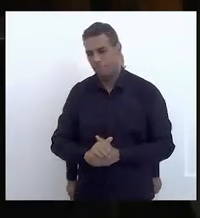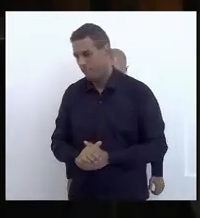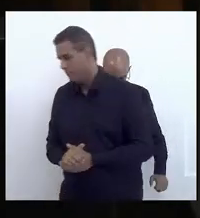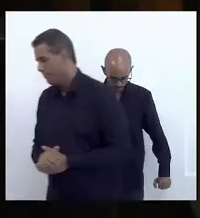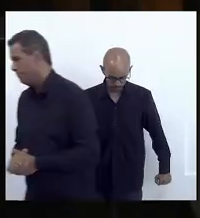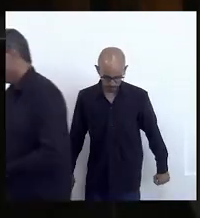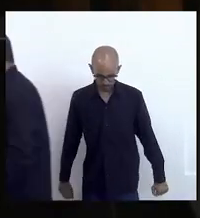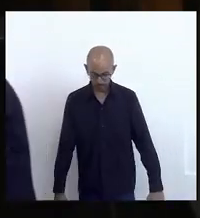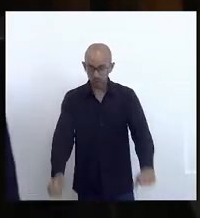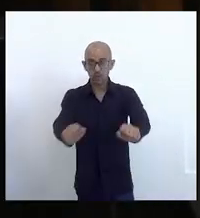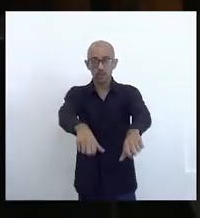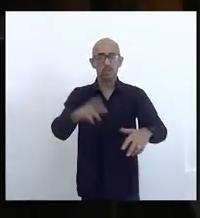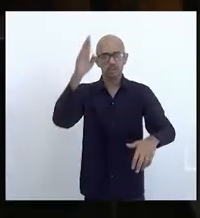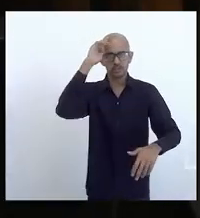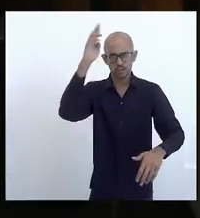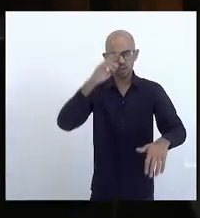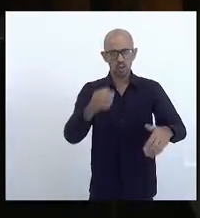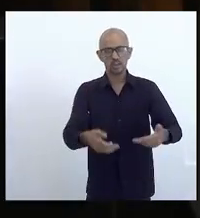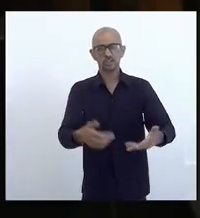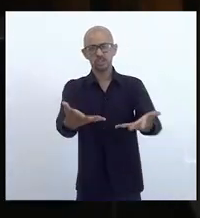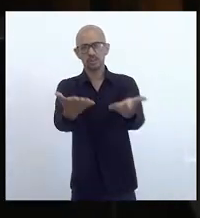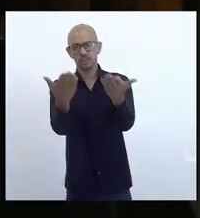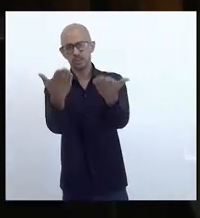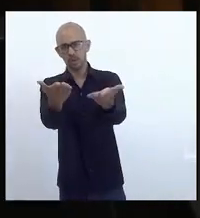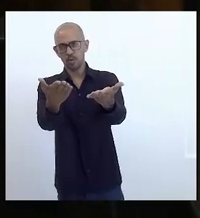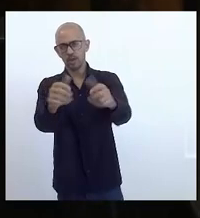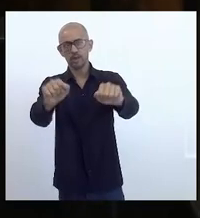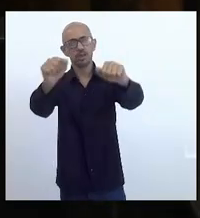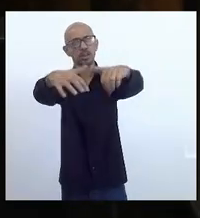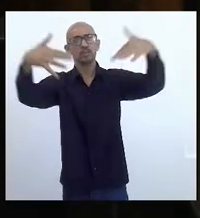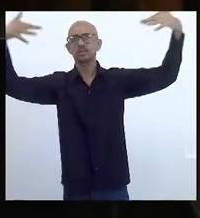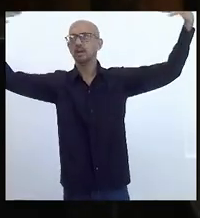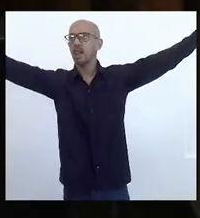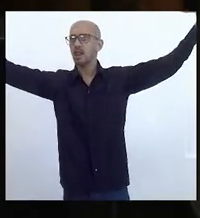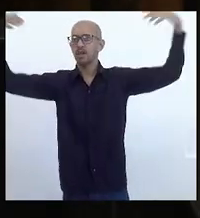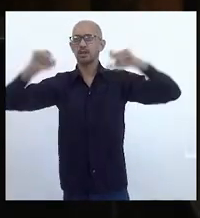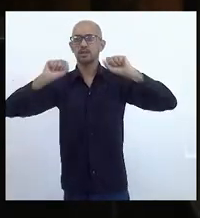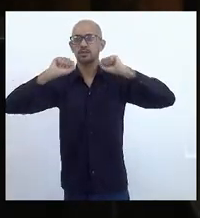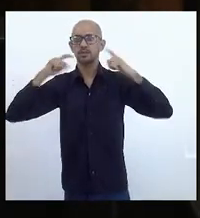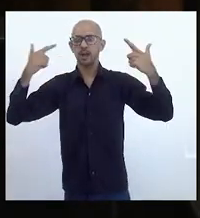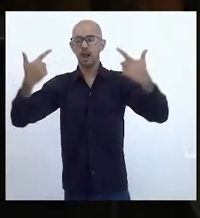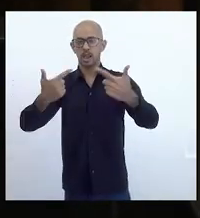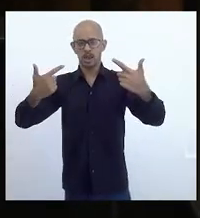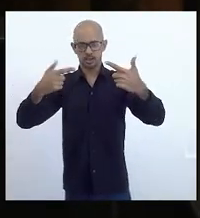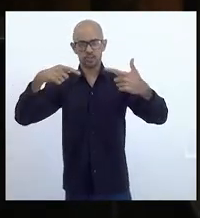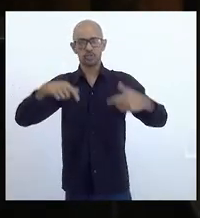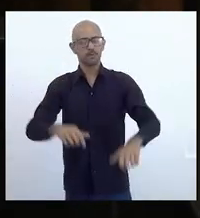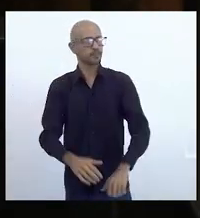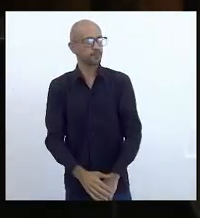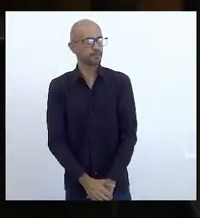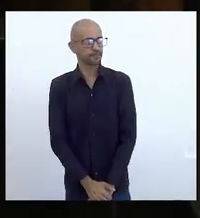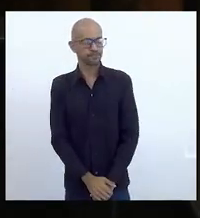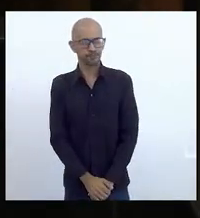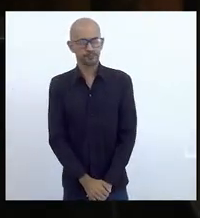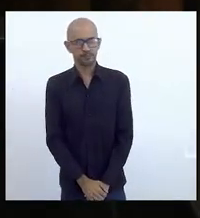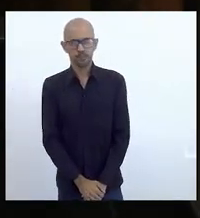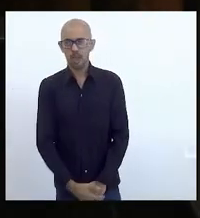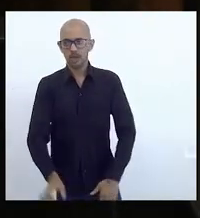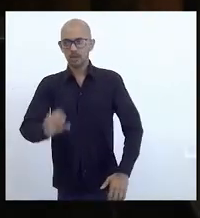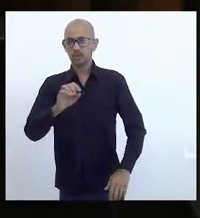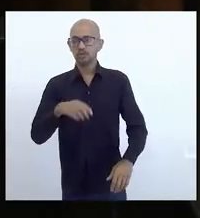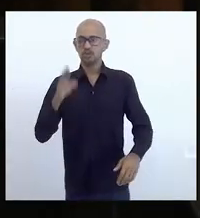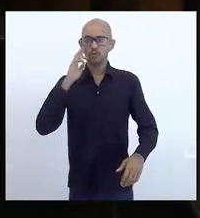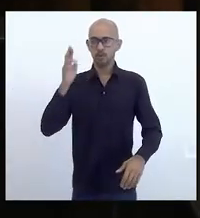ocupam e senhoras que ocupam as galerias da Assembleia Legislativa do Estado do Rio de Janeiro. Senhor